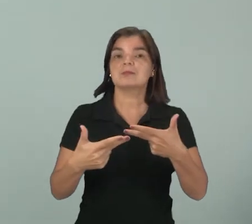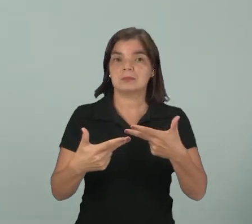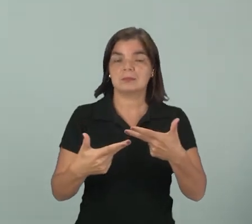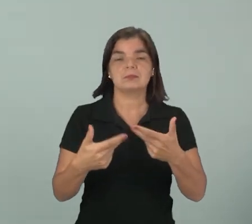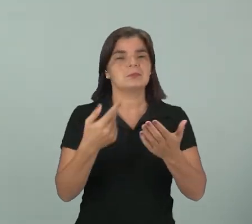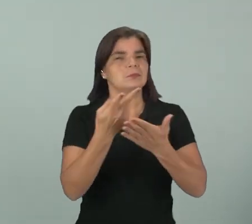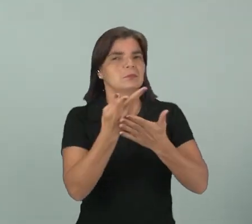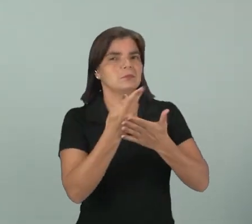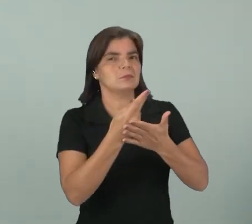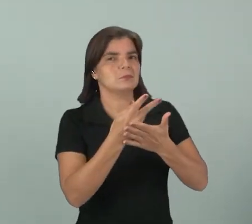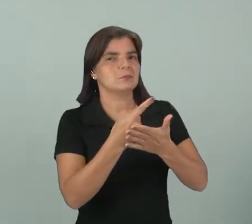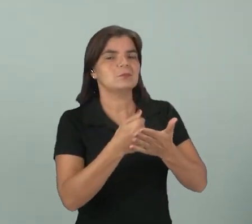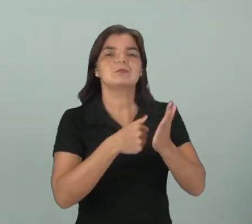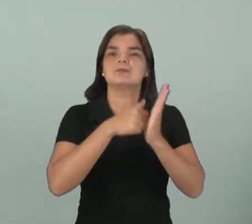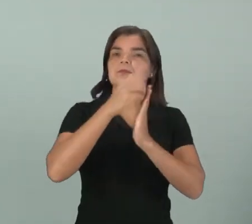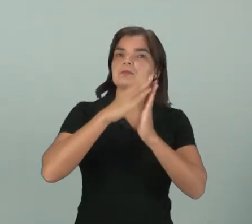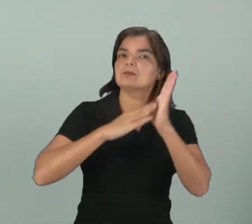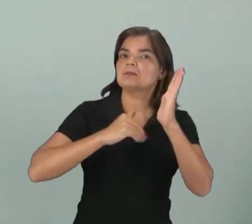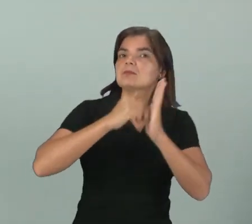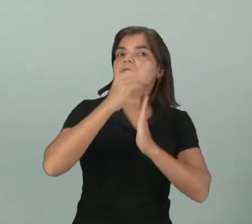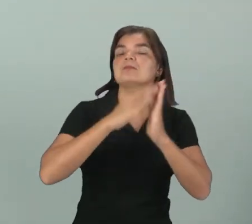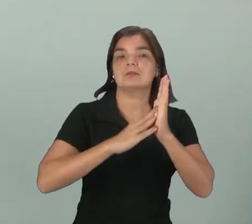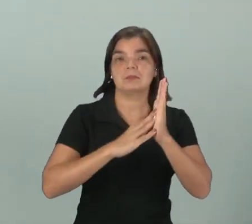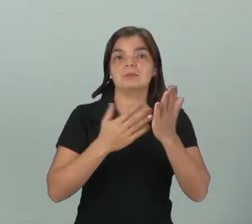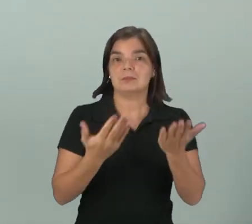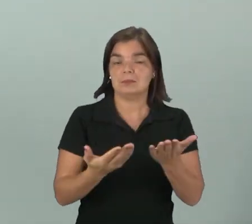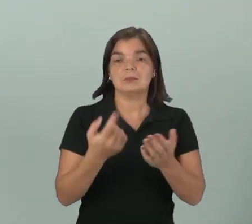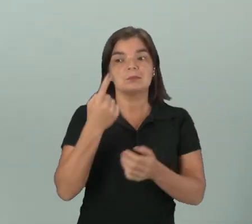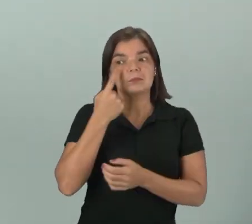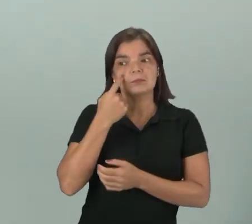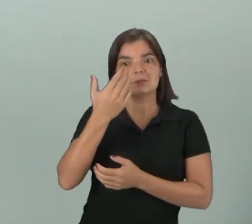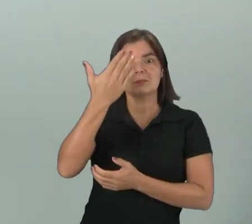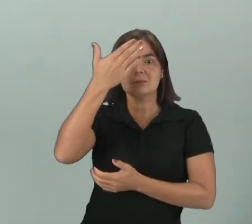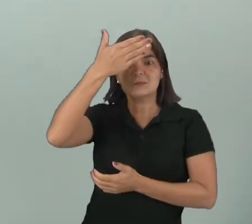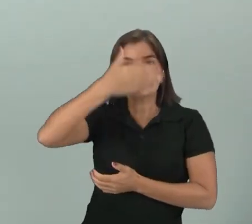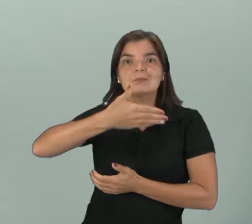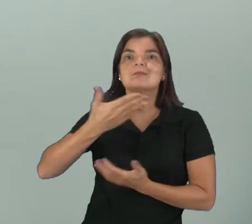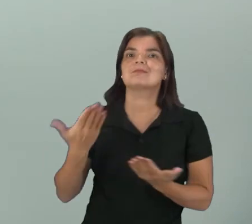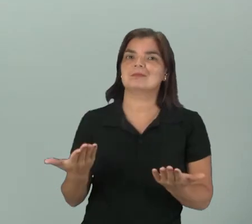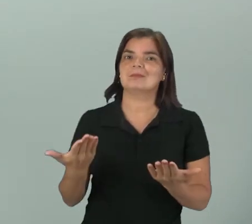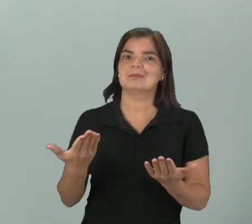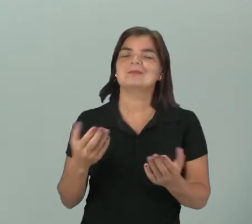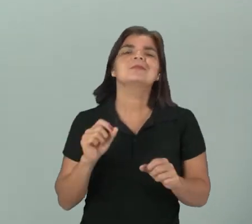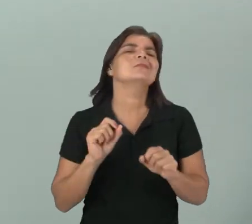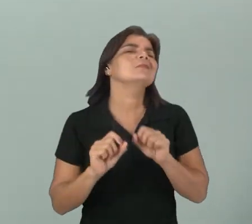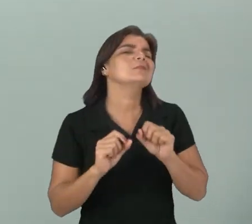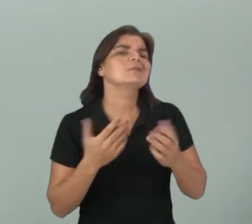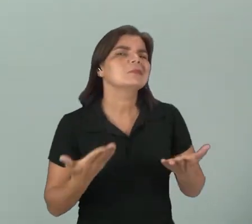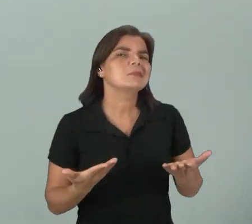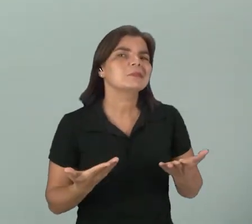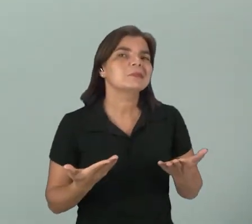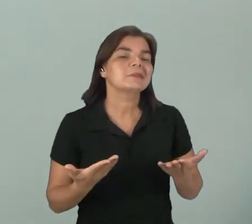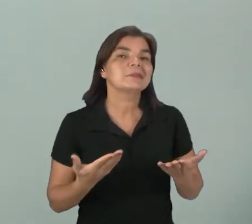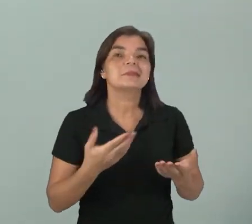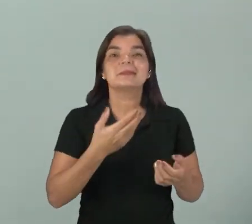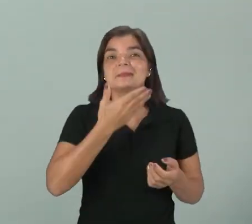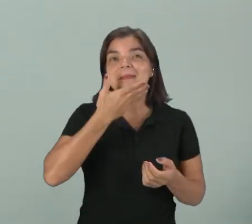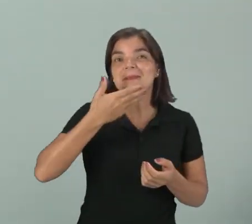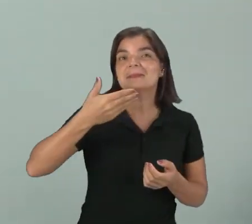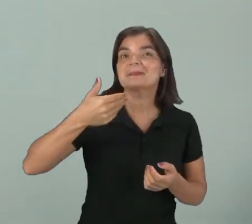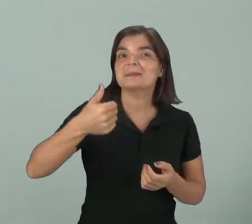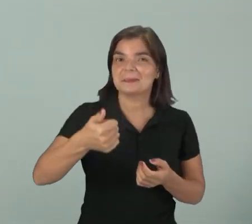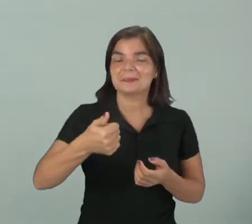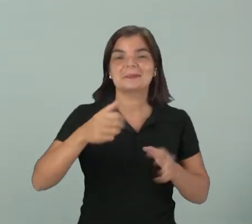né, de desenhar, de pintar aquilo que estava diante dos olhos dele. O que é que isso vai trazer para o artista?